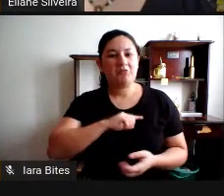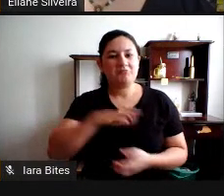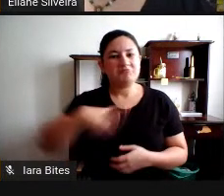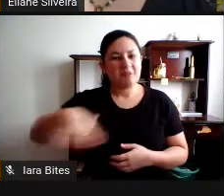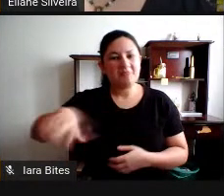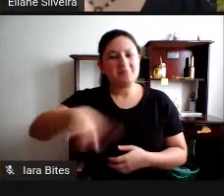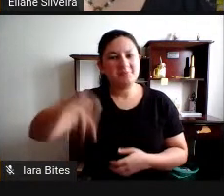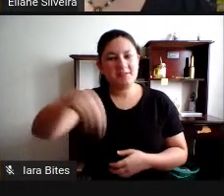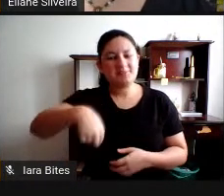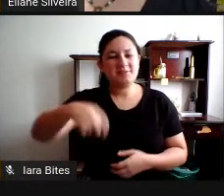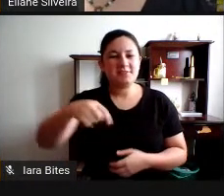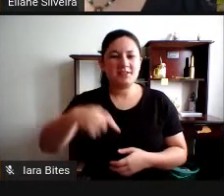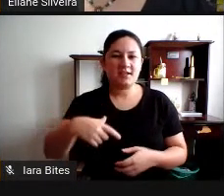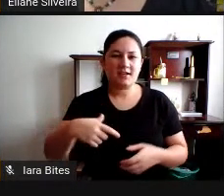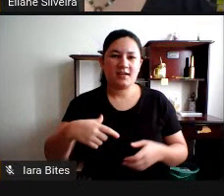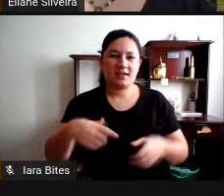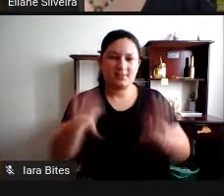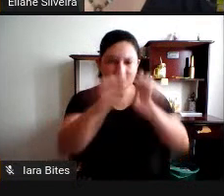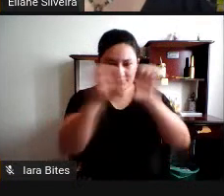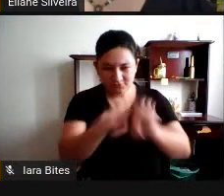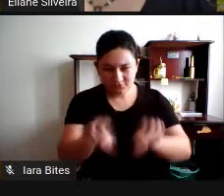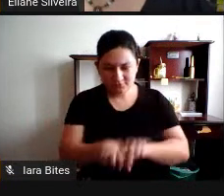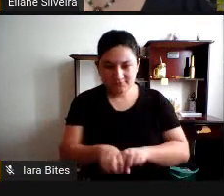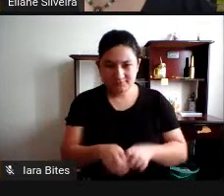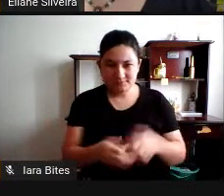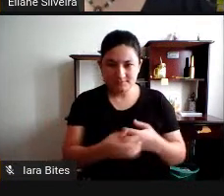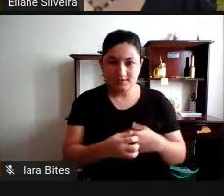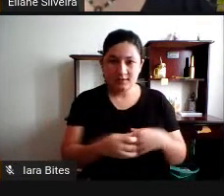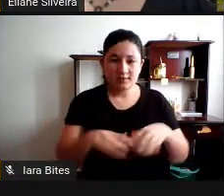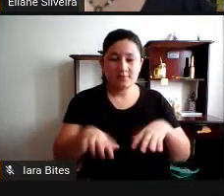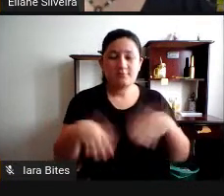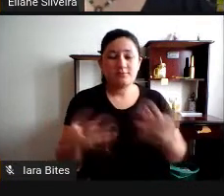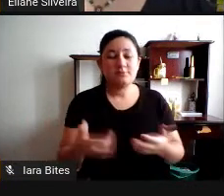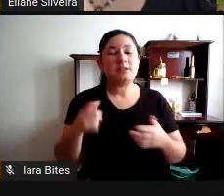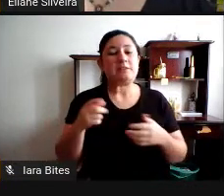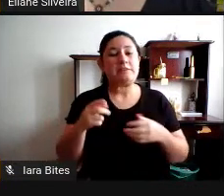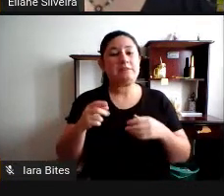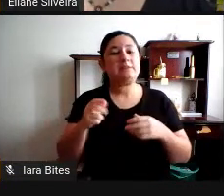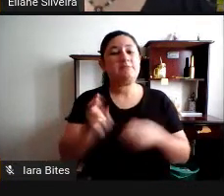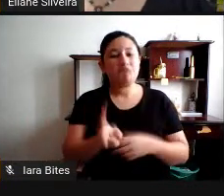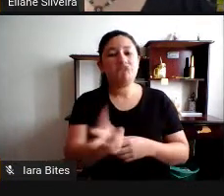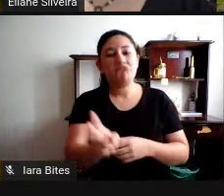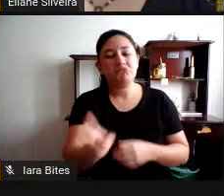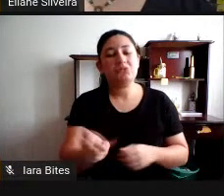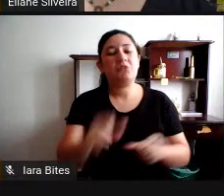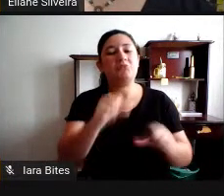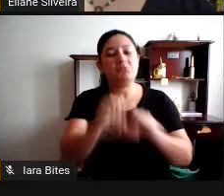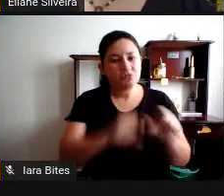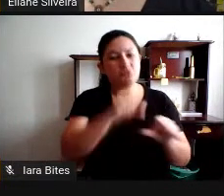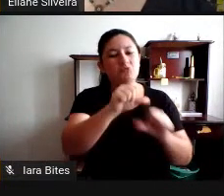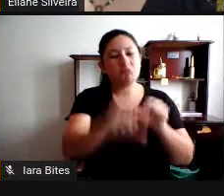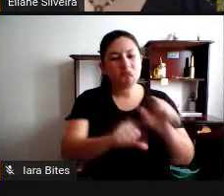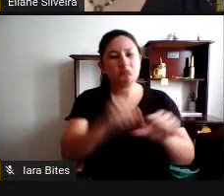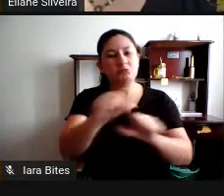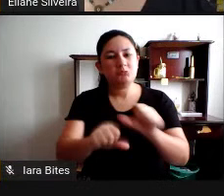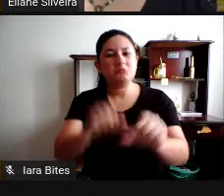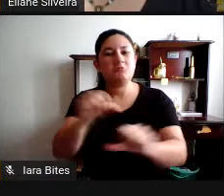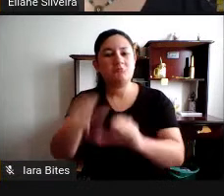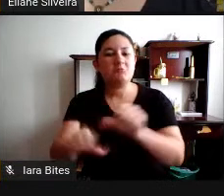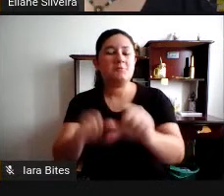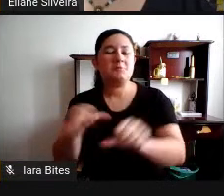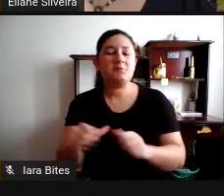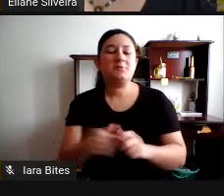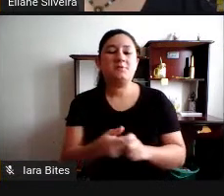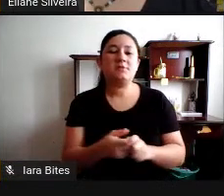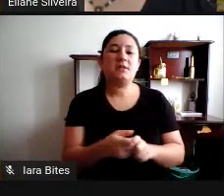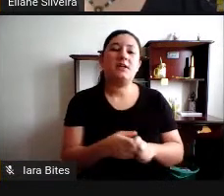E ela muda de tempos em tempos. É definida por fatos históricos, políticos e econômicos, e por isso mesmo